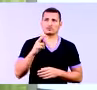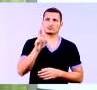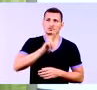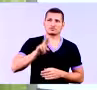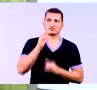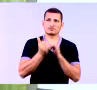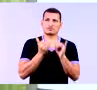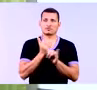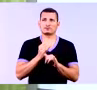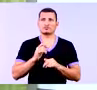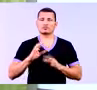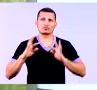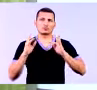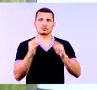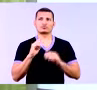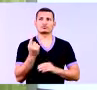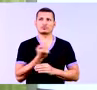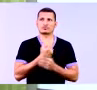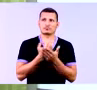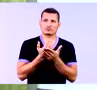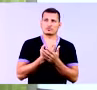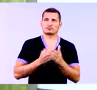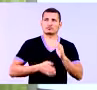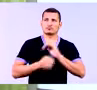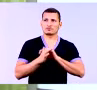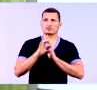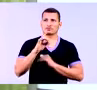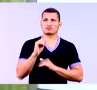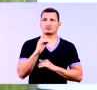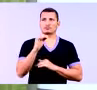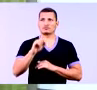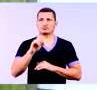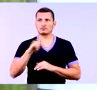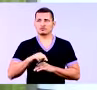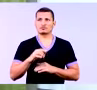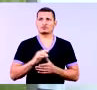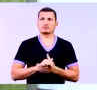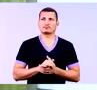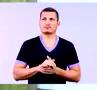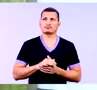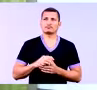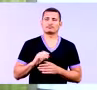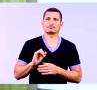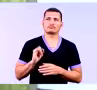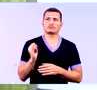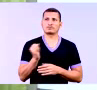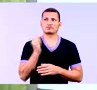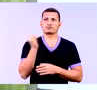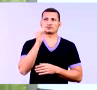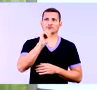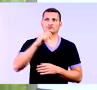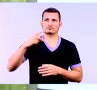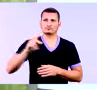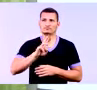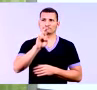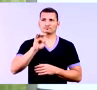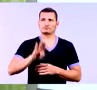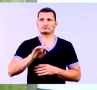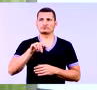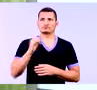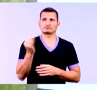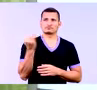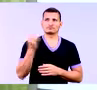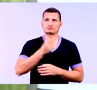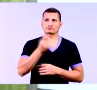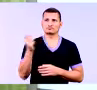eles nós trabalhamos. A entrada de dados, ela é, sem dúvida, a parte primordial de uma aplicação web. É importante